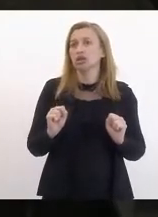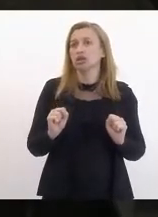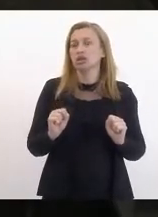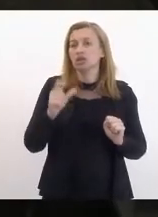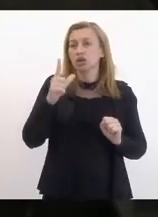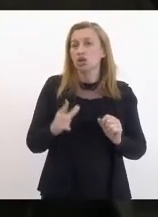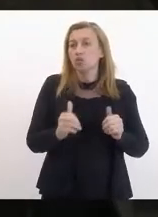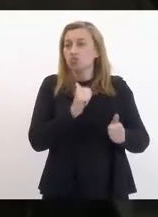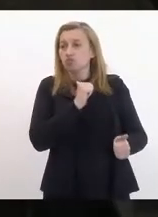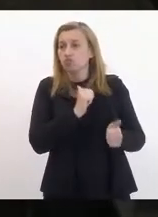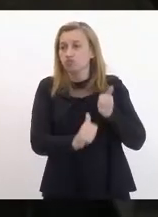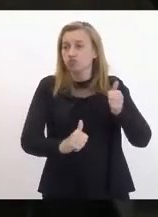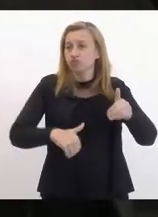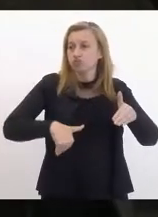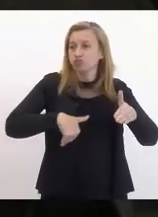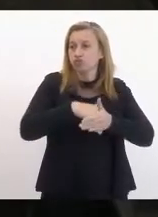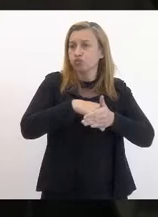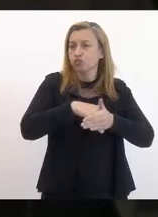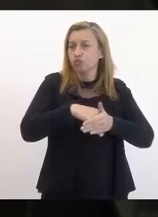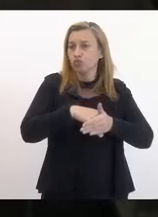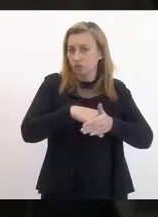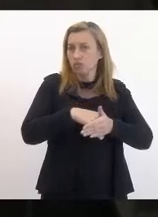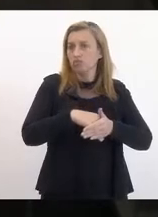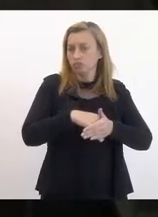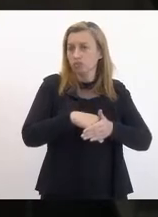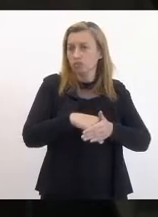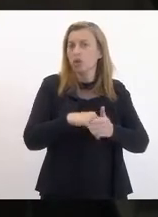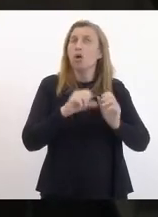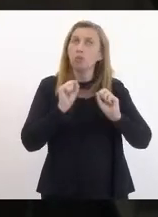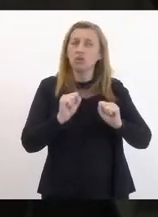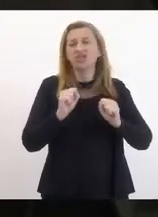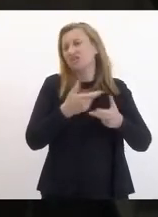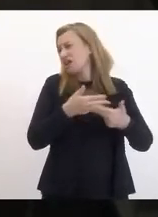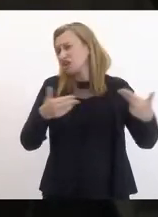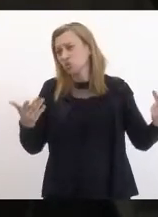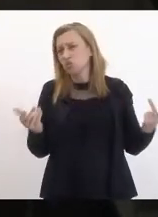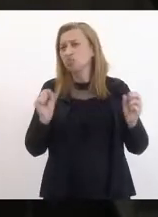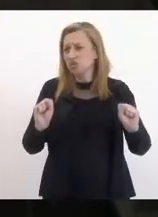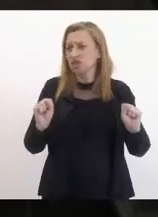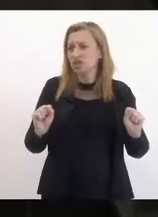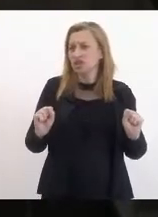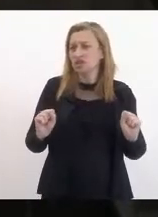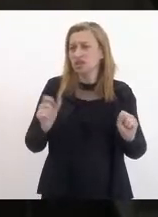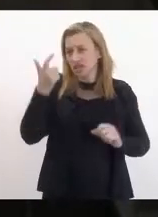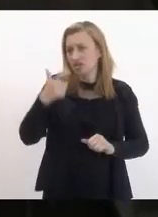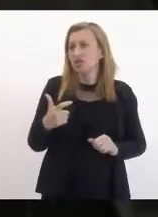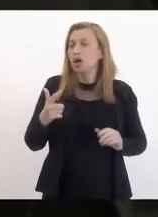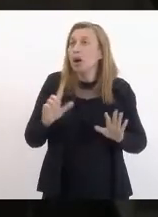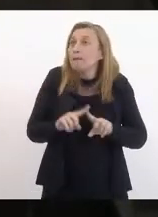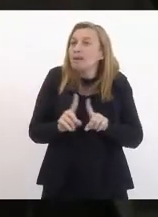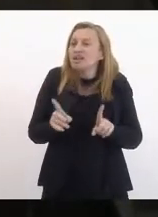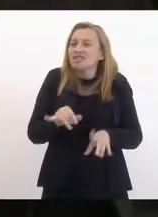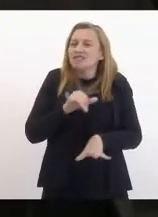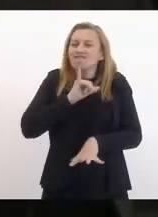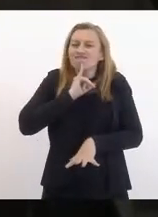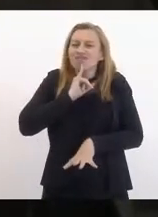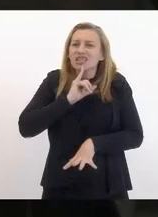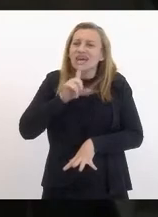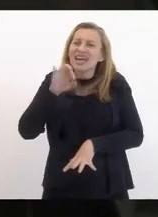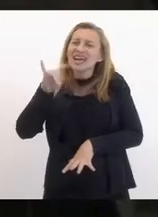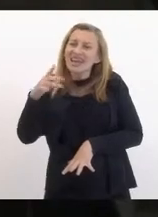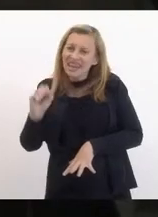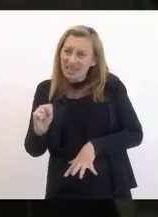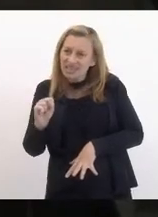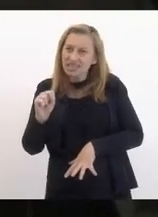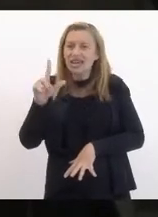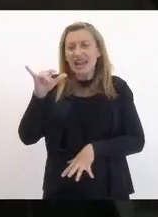artilheiro do Campeonato Brasileiro. Poderia ser muitas coisas, mas, infelizmente, Elias Lima